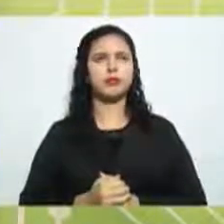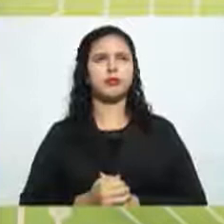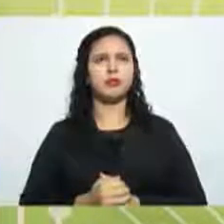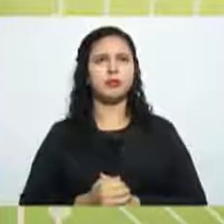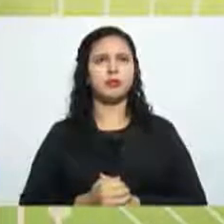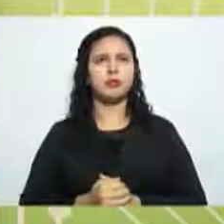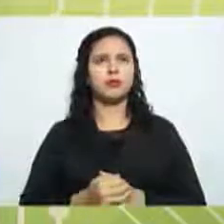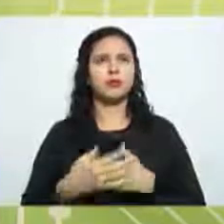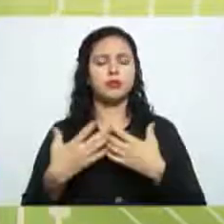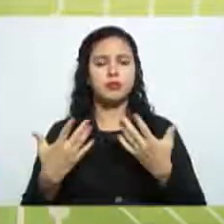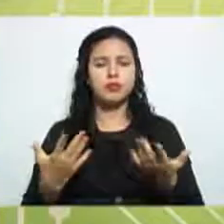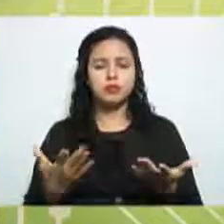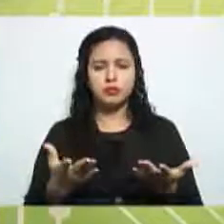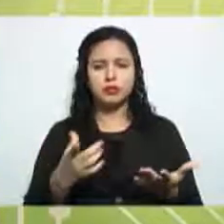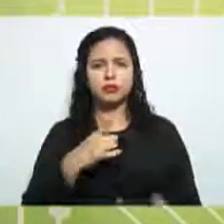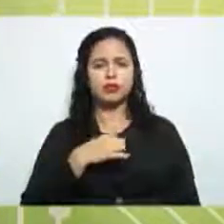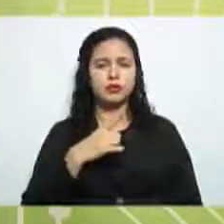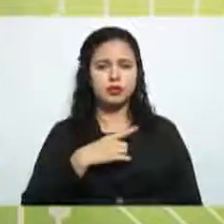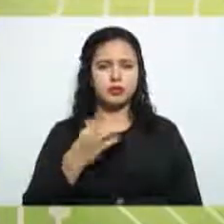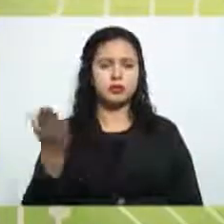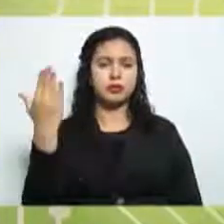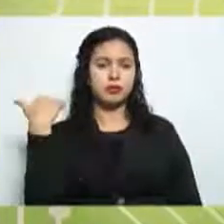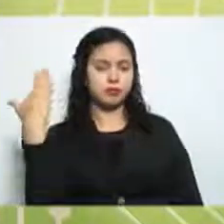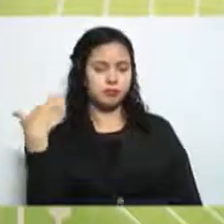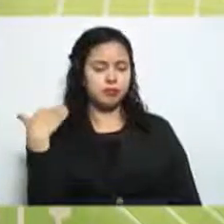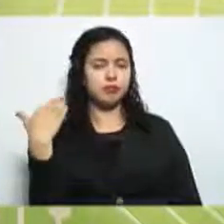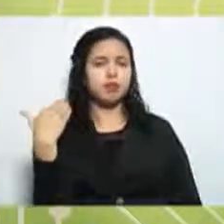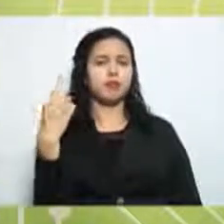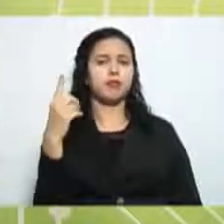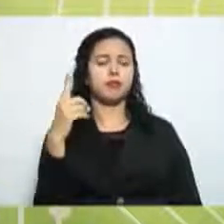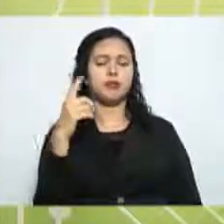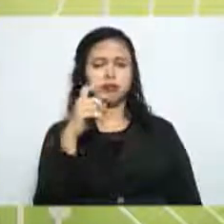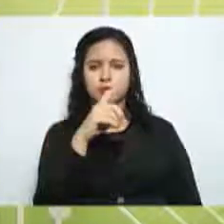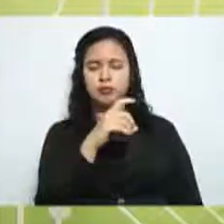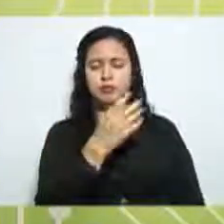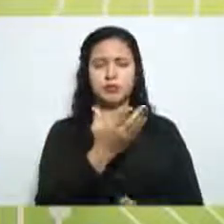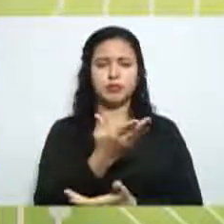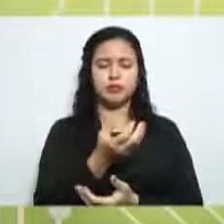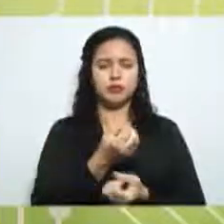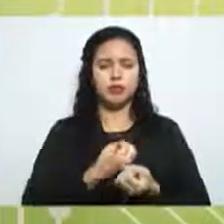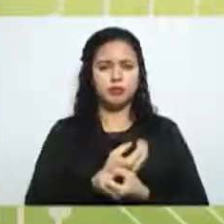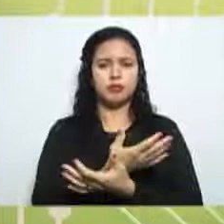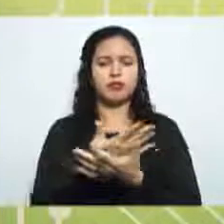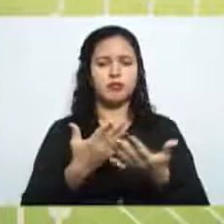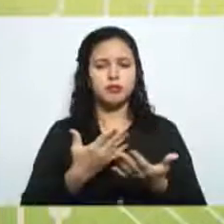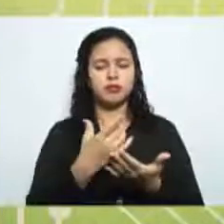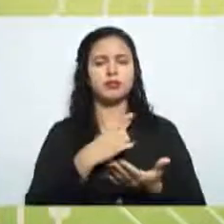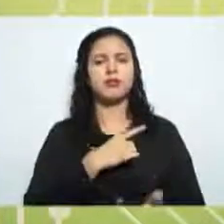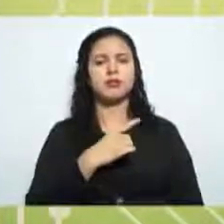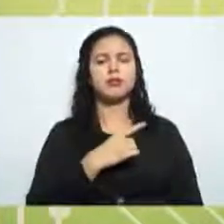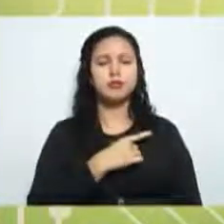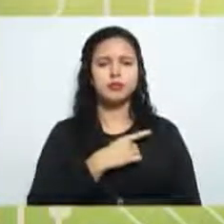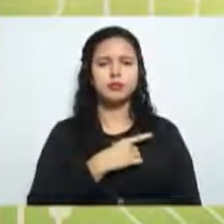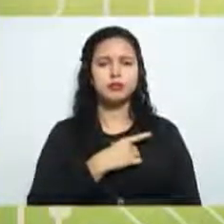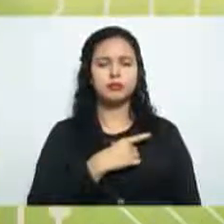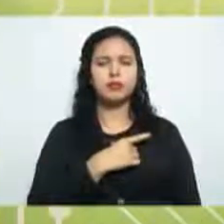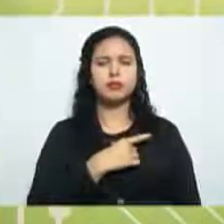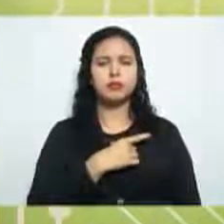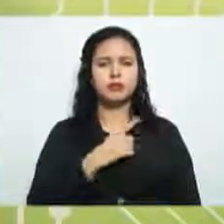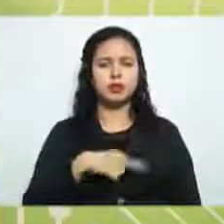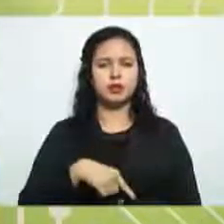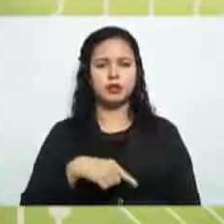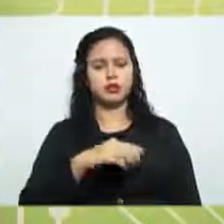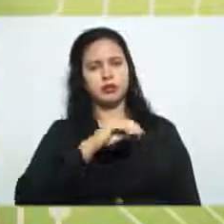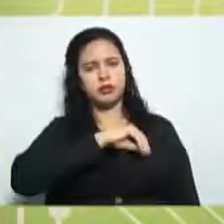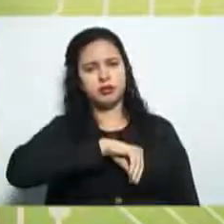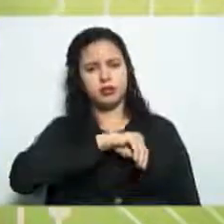Gente, então se nós já tivemos um passado de bastante distribuição de terra e com isso já tivemos uma condição de distribuição de